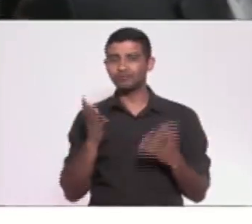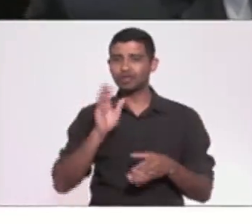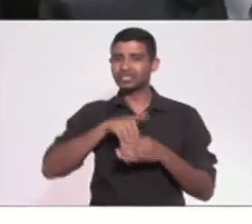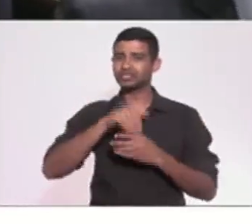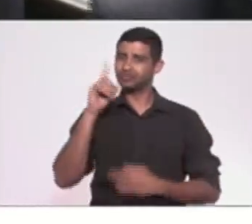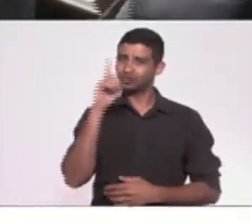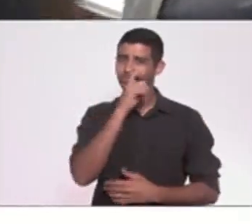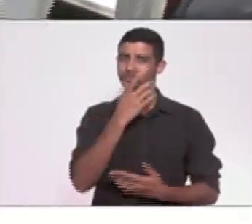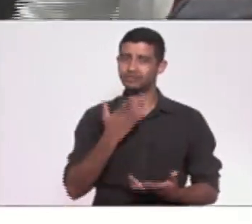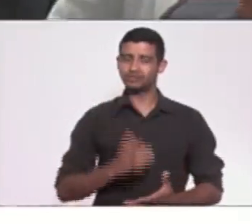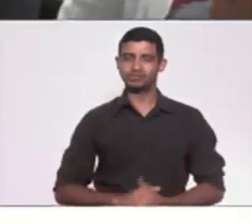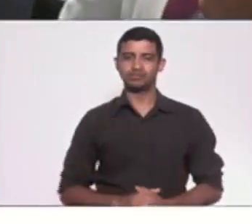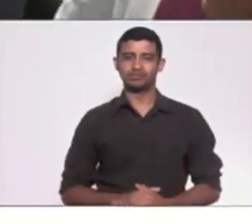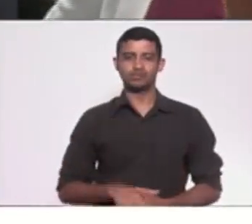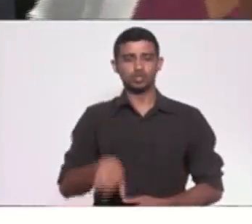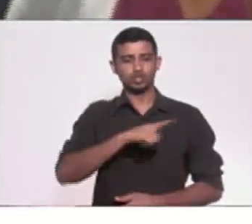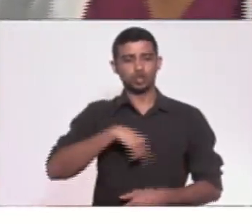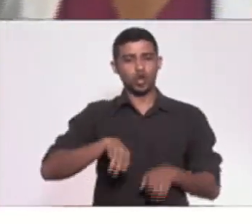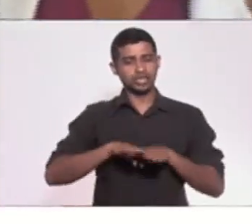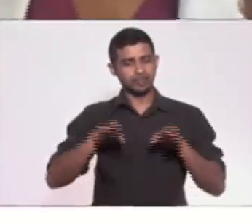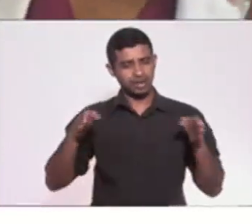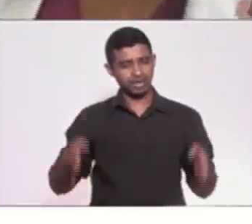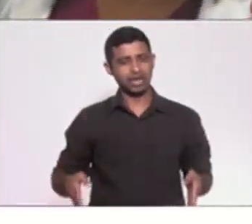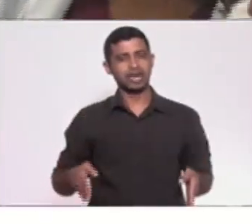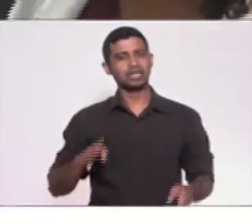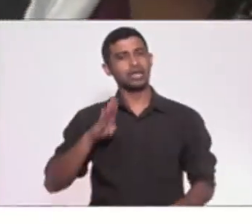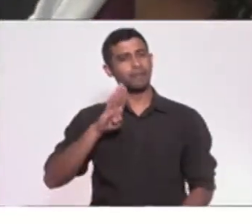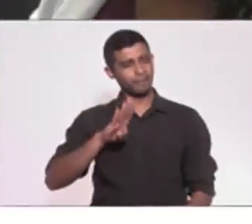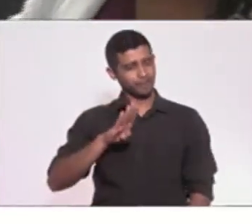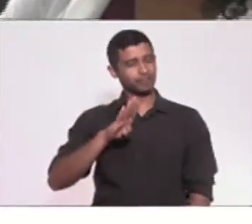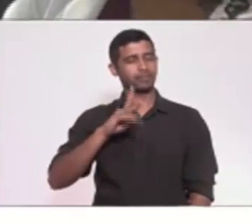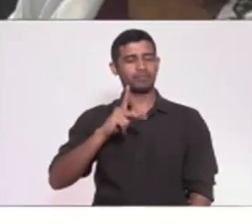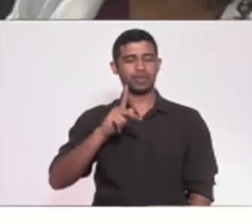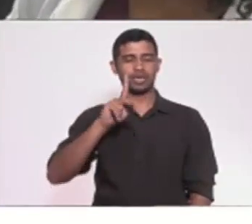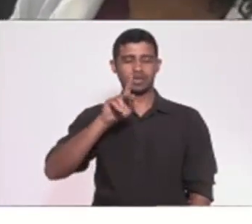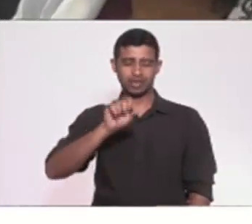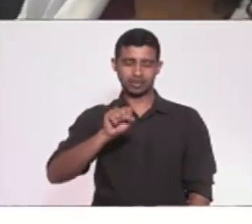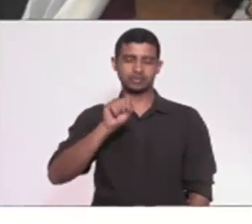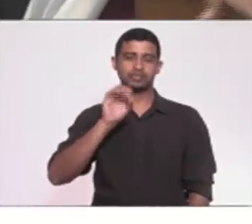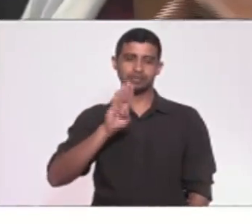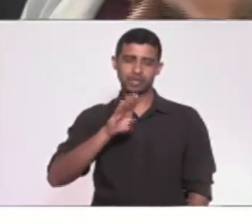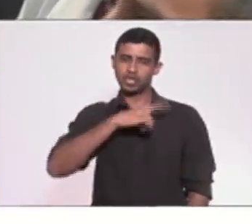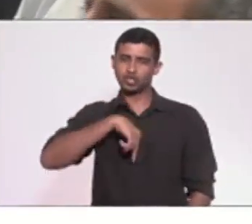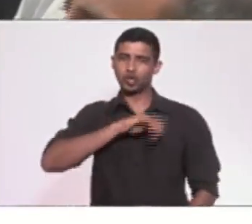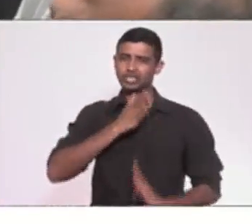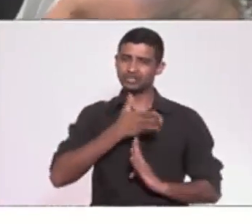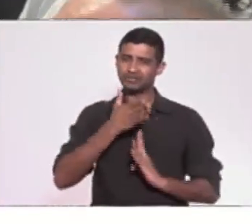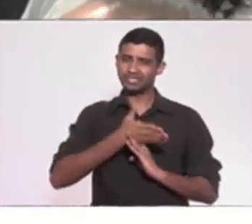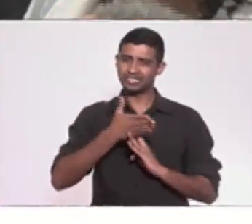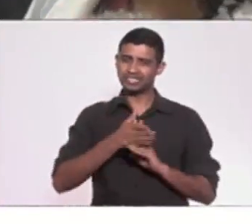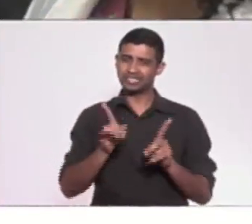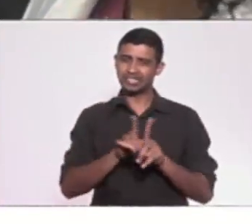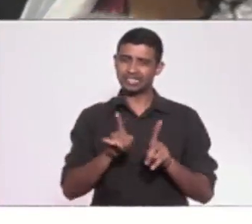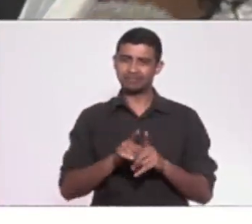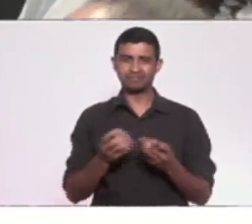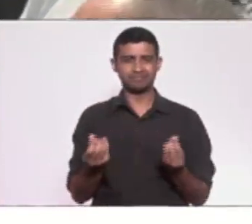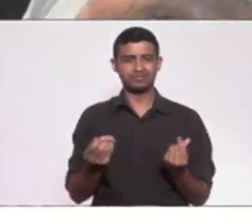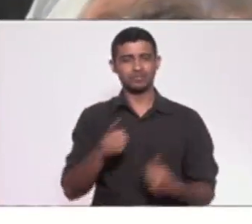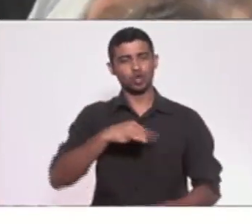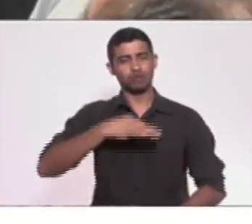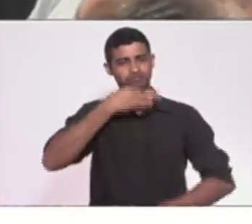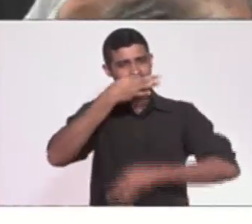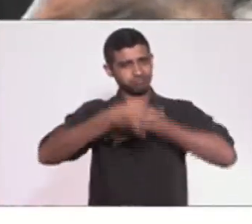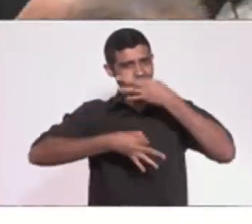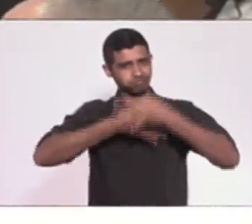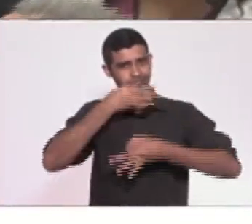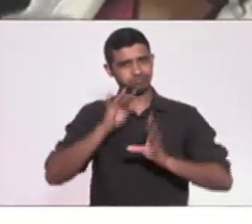difícil. A nossa bancada do PSB também está dividida e nós temos uma concepção